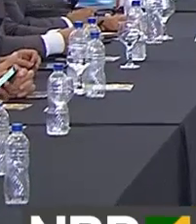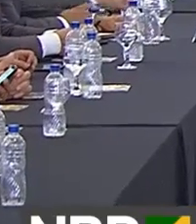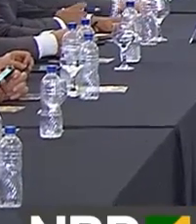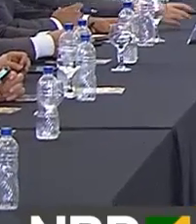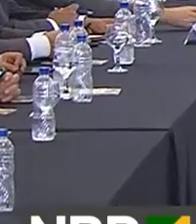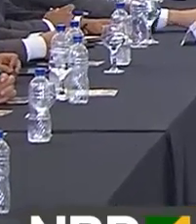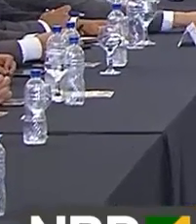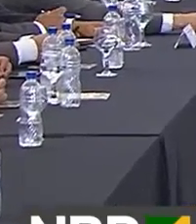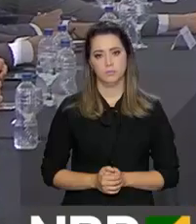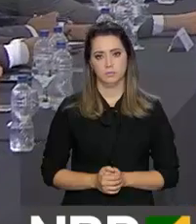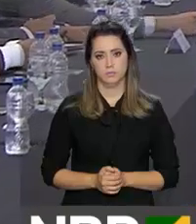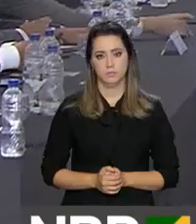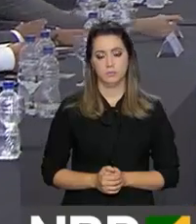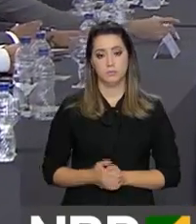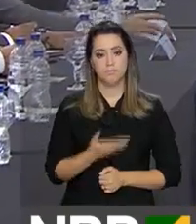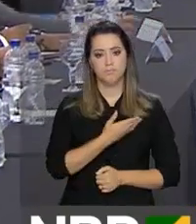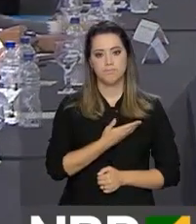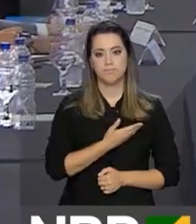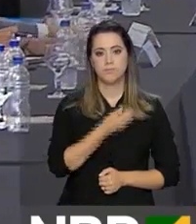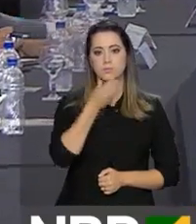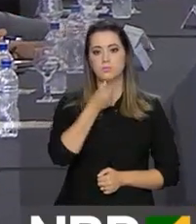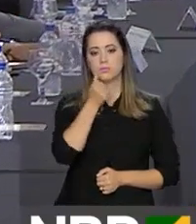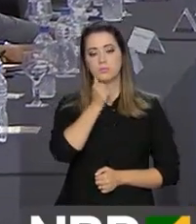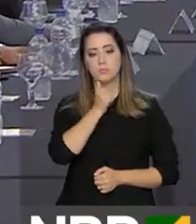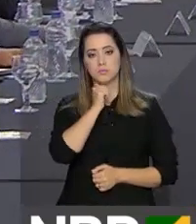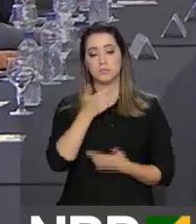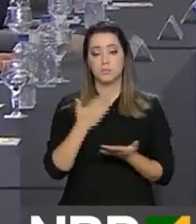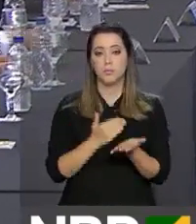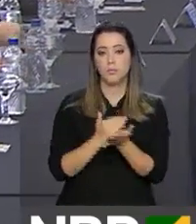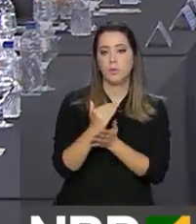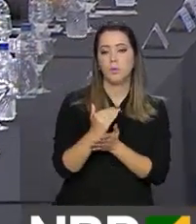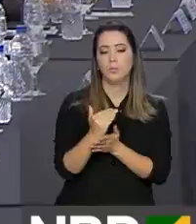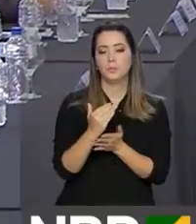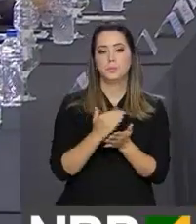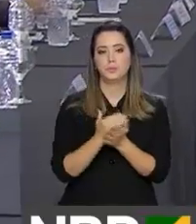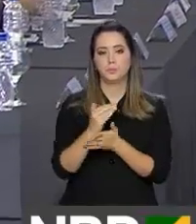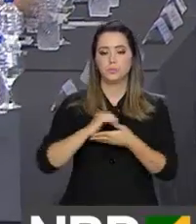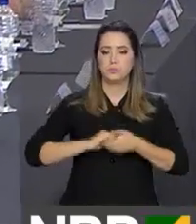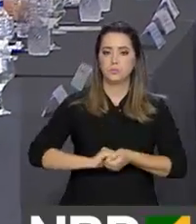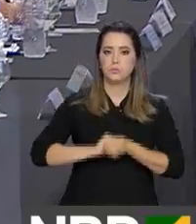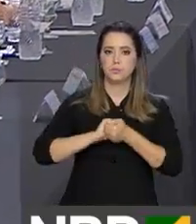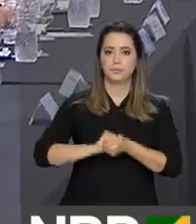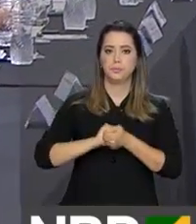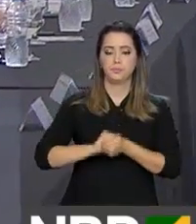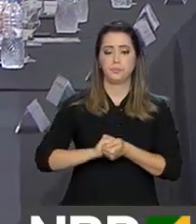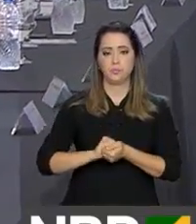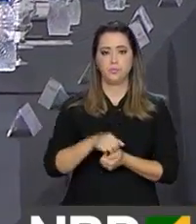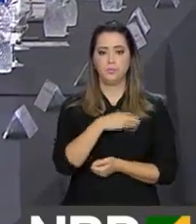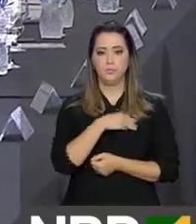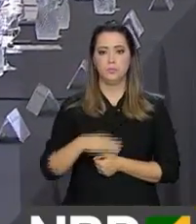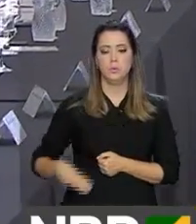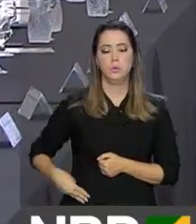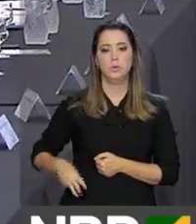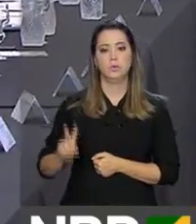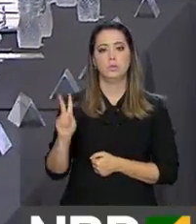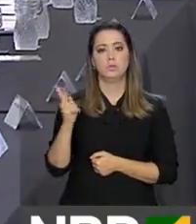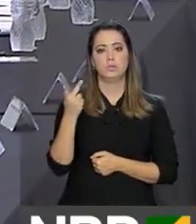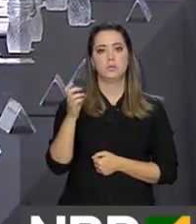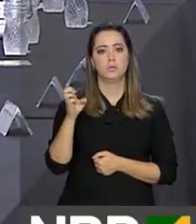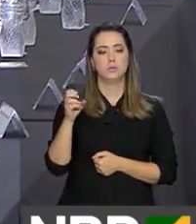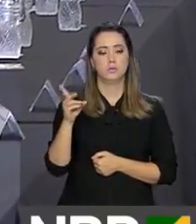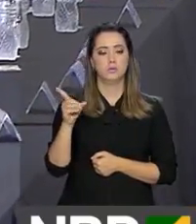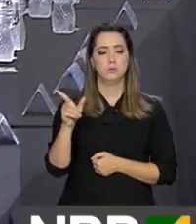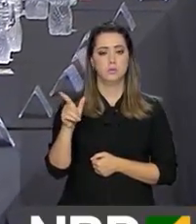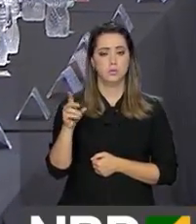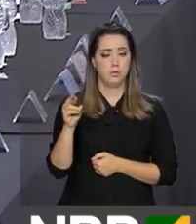Muito bem, meus amigos, minhas amigas, eu quero começar cumprimentando o Helder Barbalho, ministro da Integração